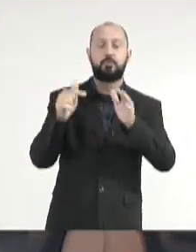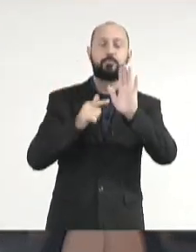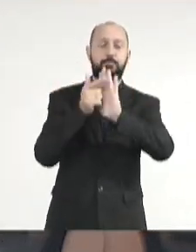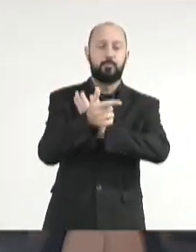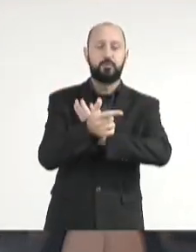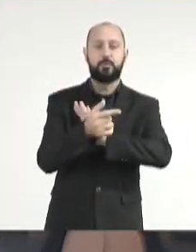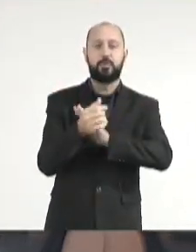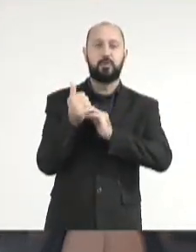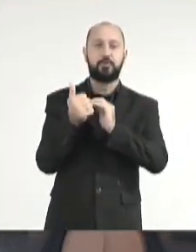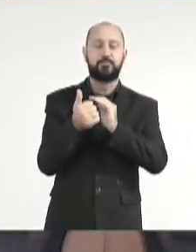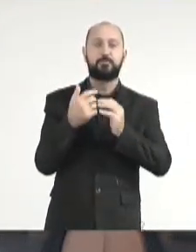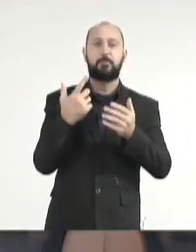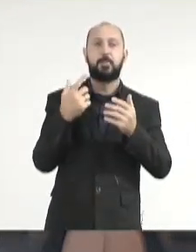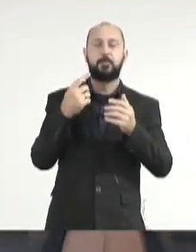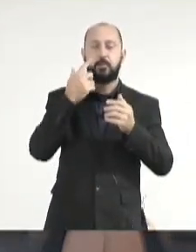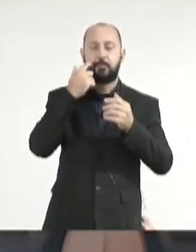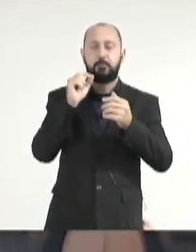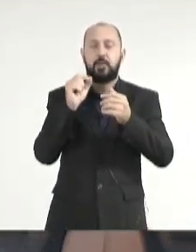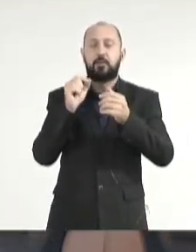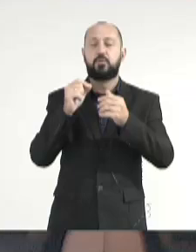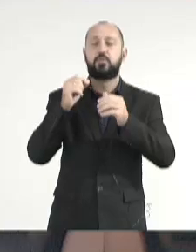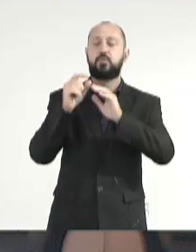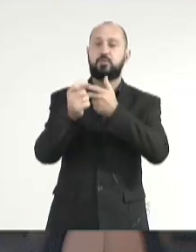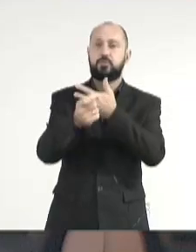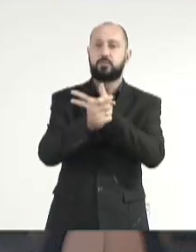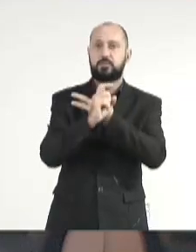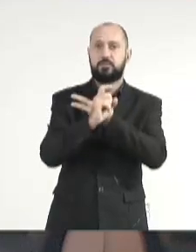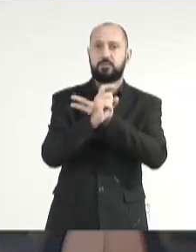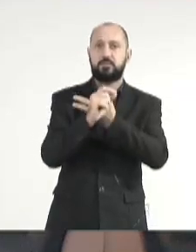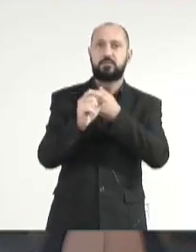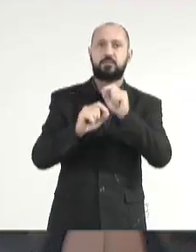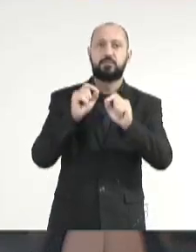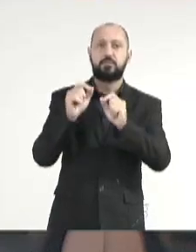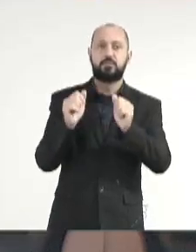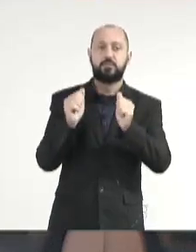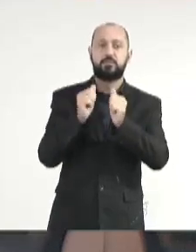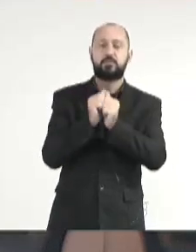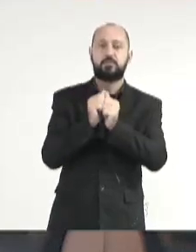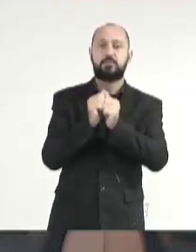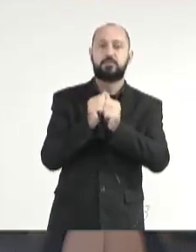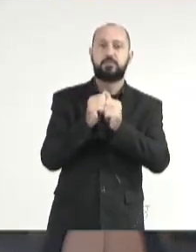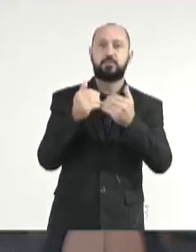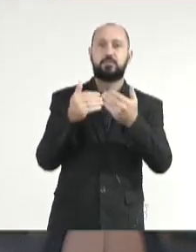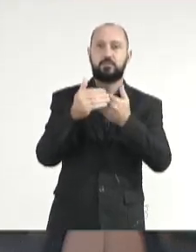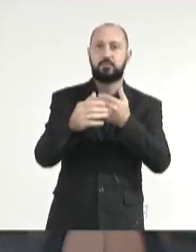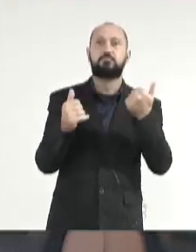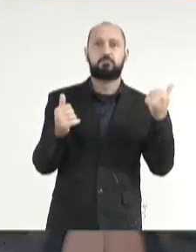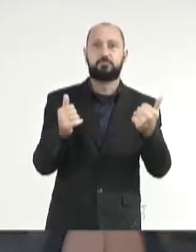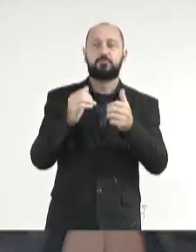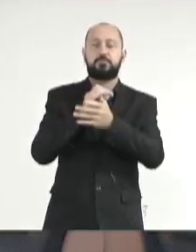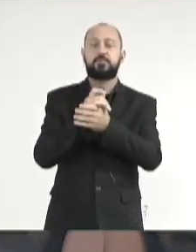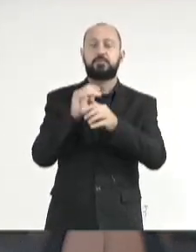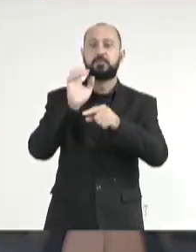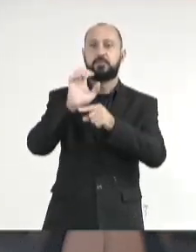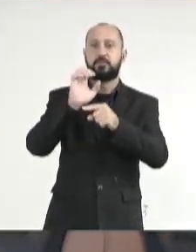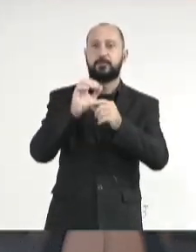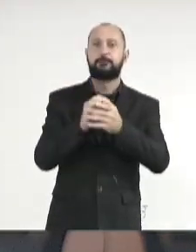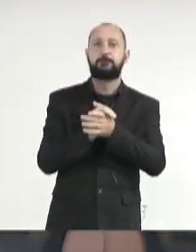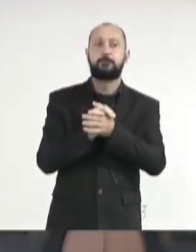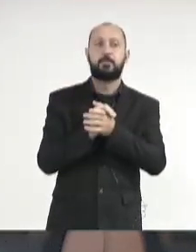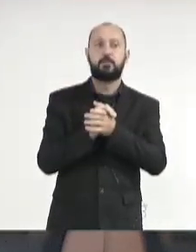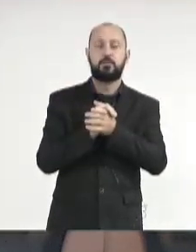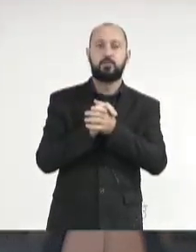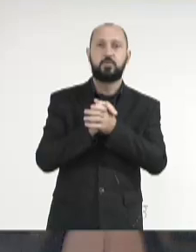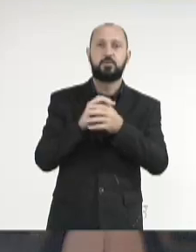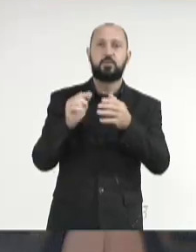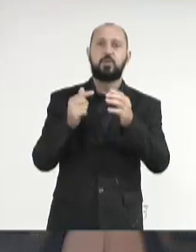A apresentação é feita pelo Poder Executivo e é discutida e votada e aprovada aqui pelos deputados estaduais. Bom, Thiago, agora o